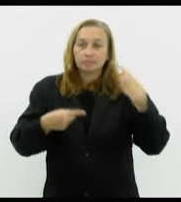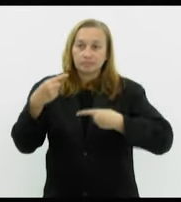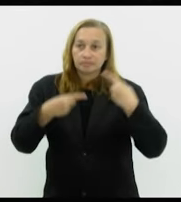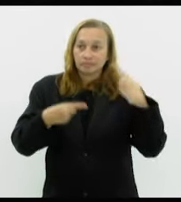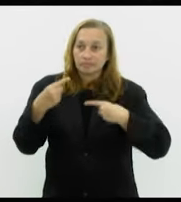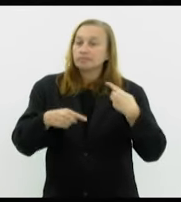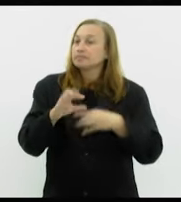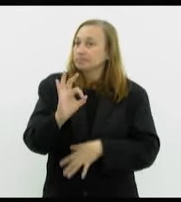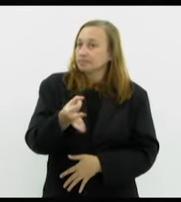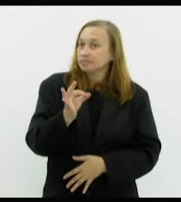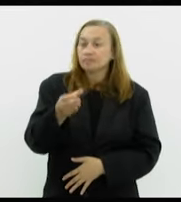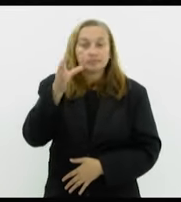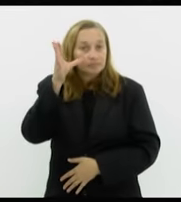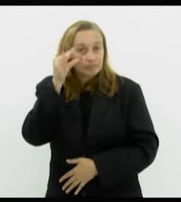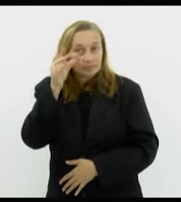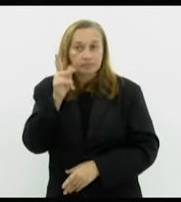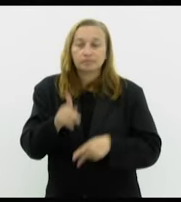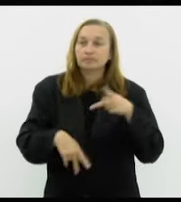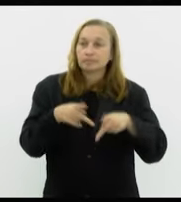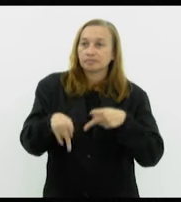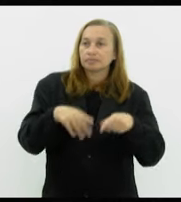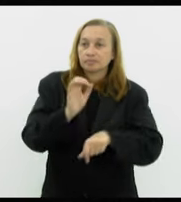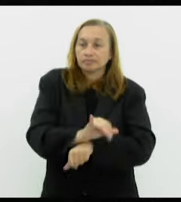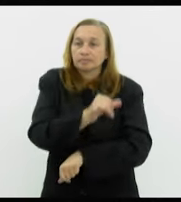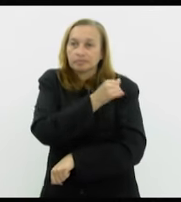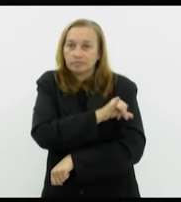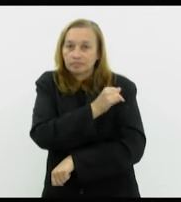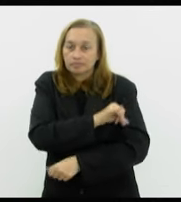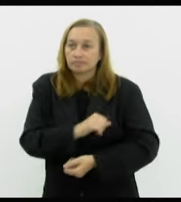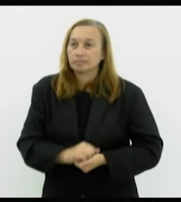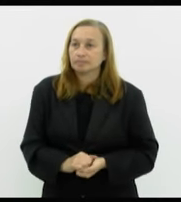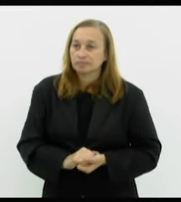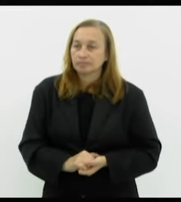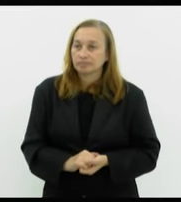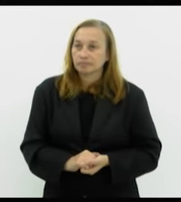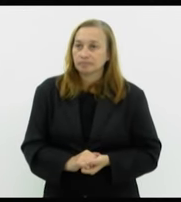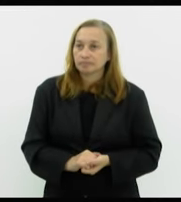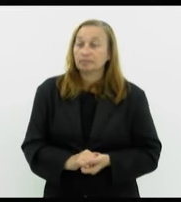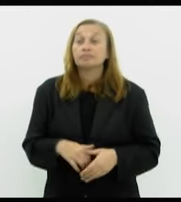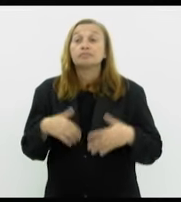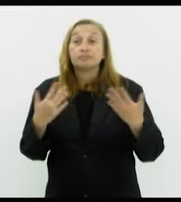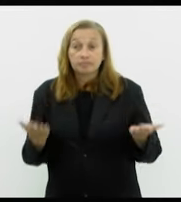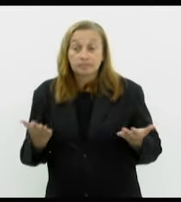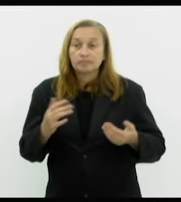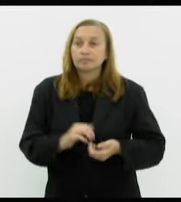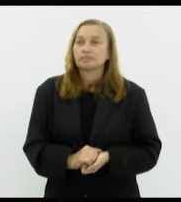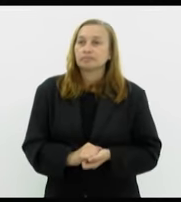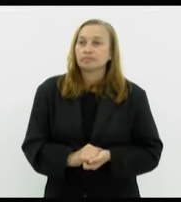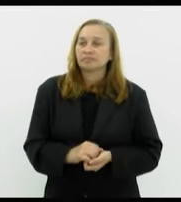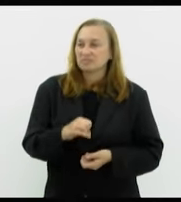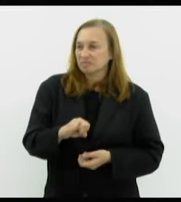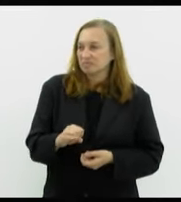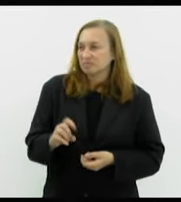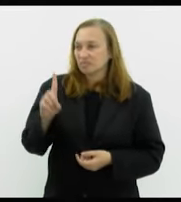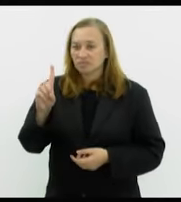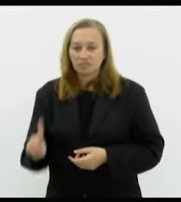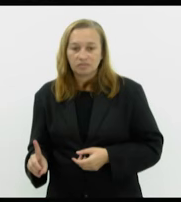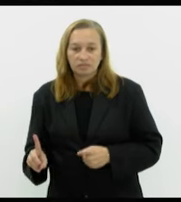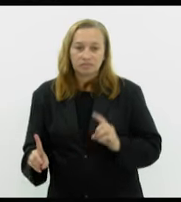que, de fato, interessa ao povo do Estado do Rio de Janeiro. Então, se é de direita,